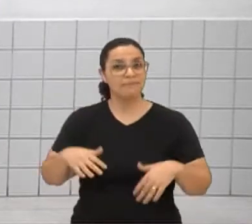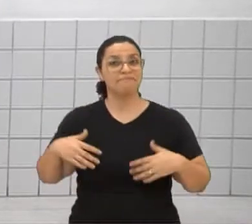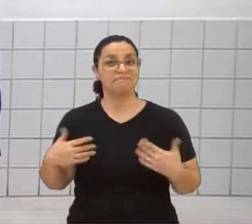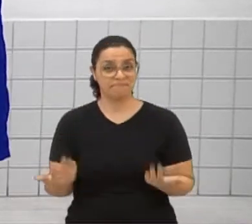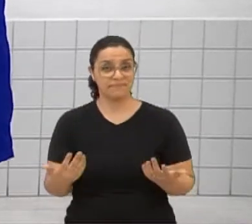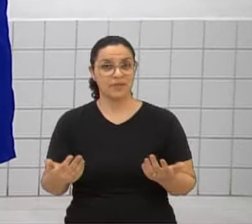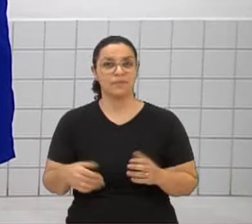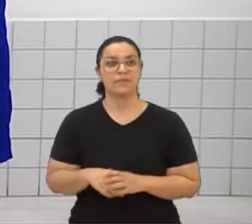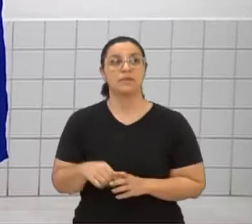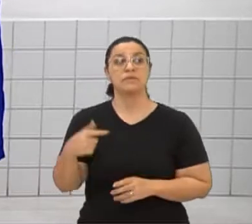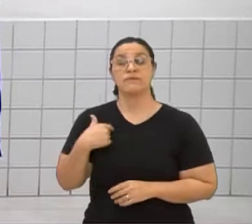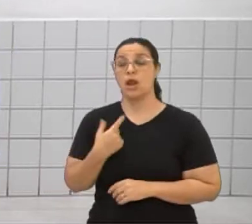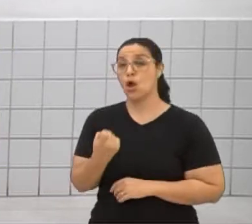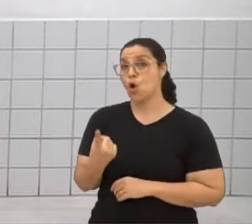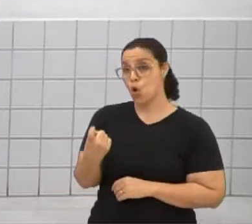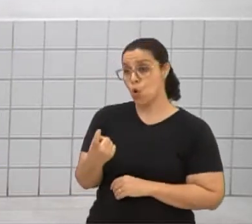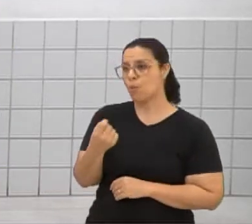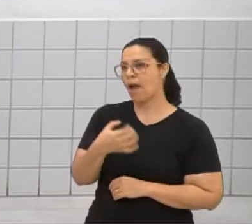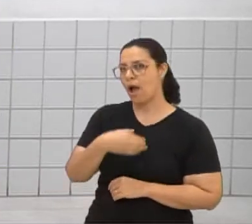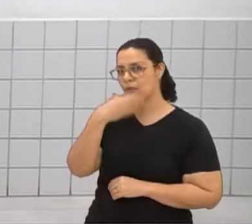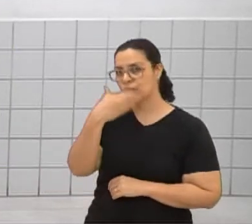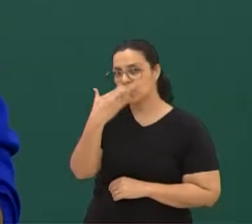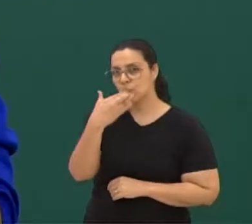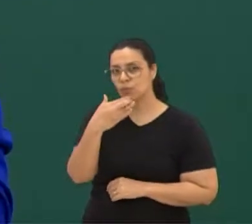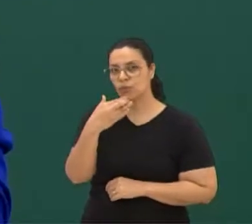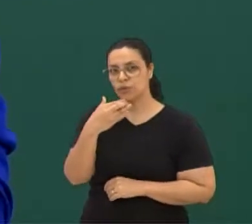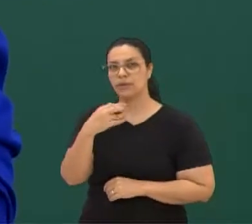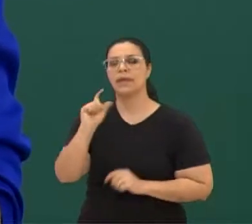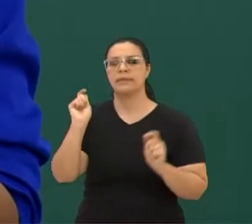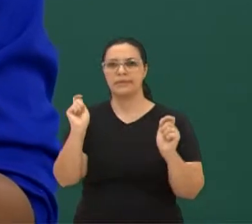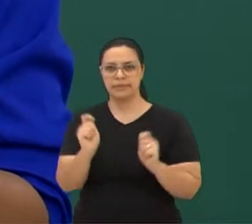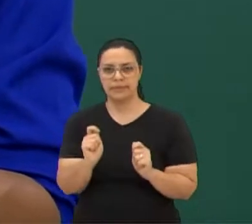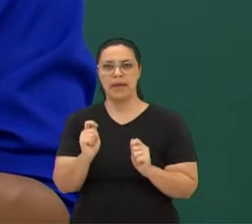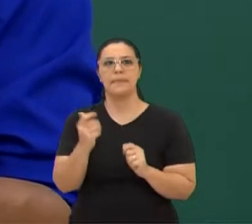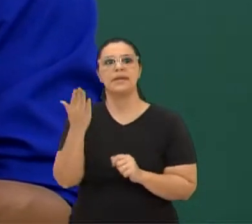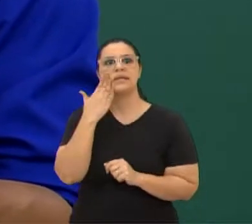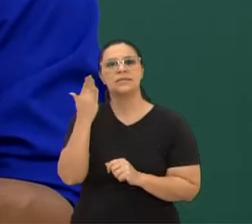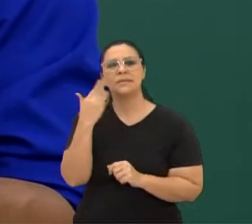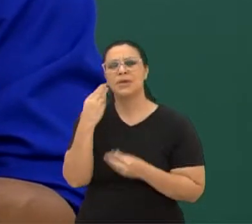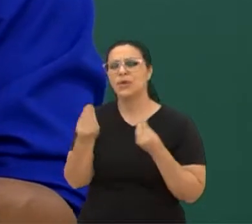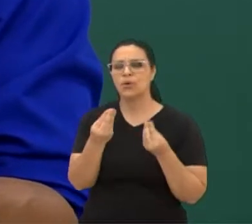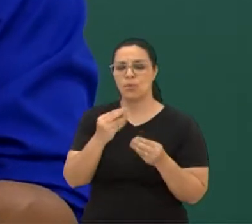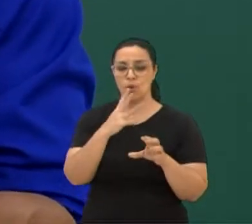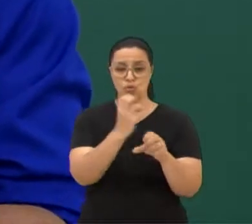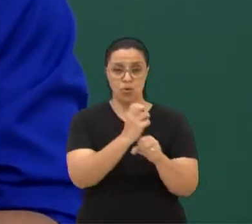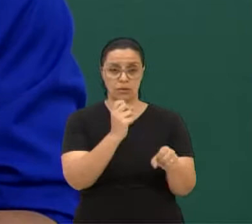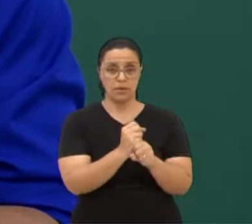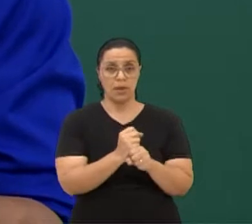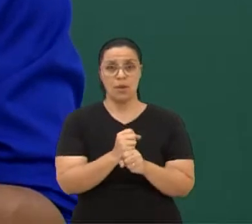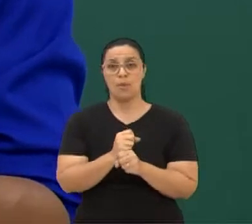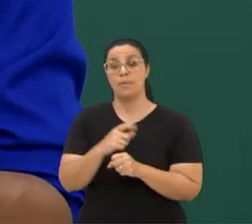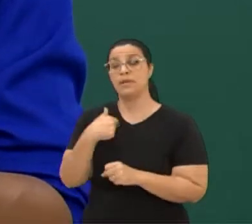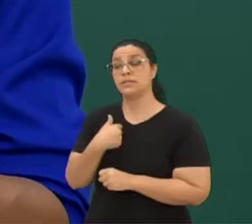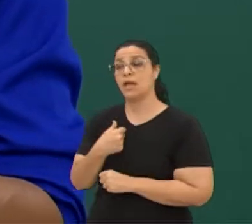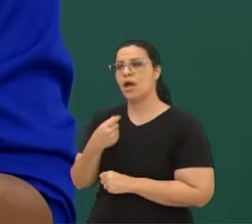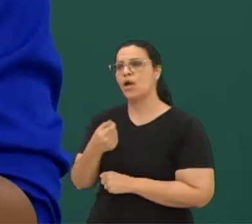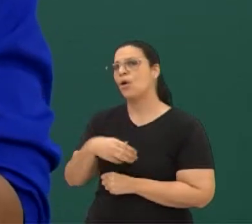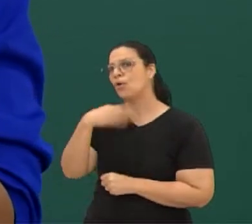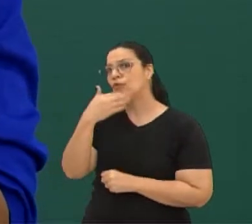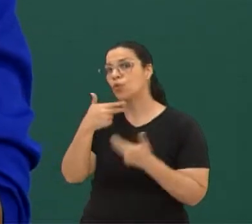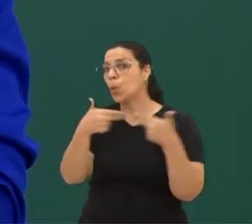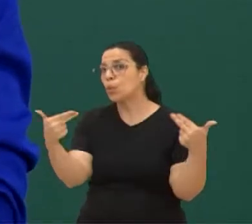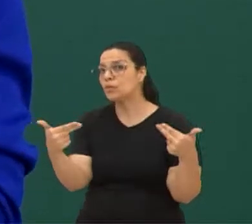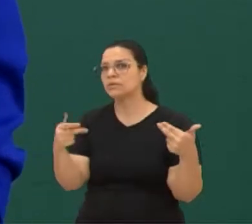então justamente se você pega a palavra fruta Fruit ela acaba não tendo plural portanto